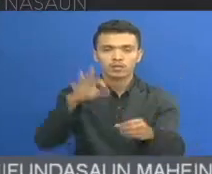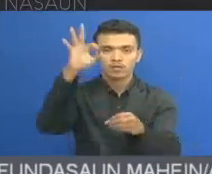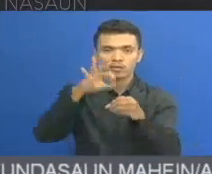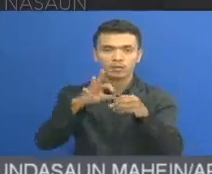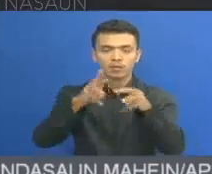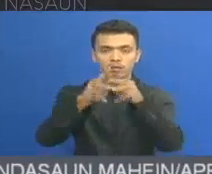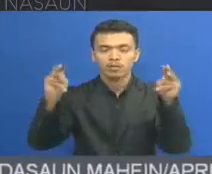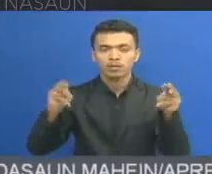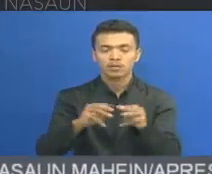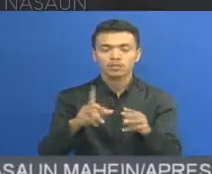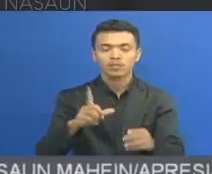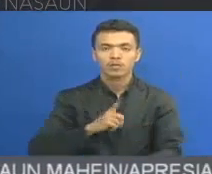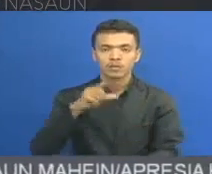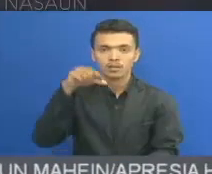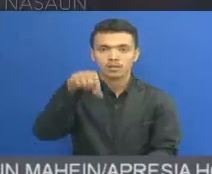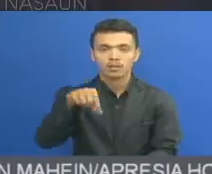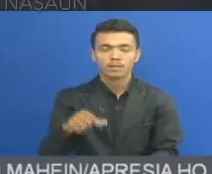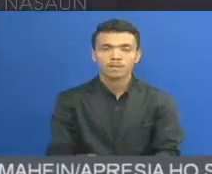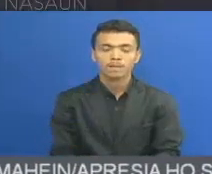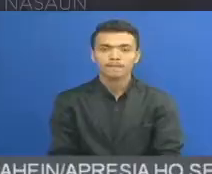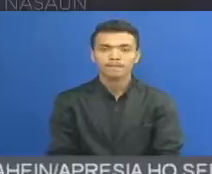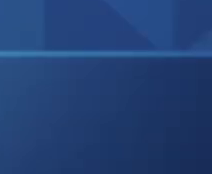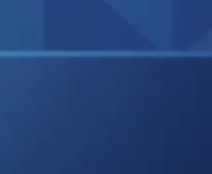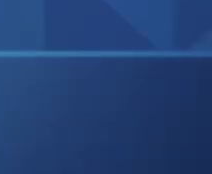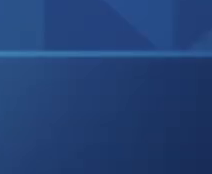Likisa. Nuno Moraes, ba RTL.